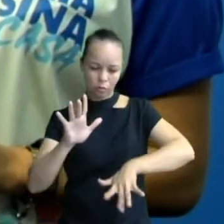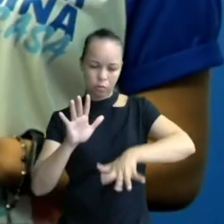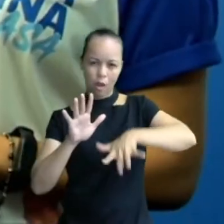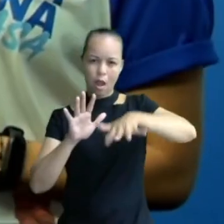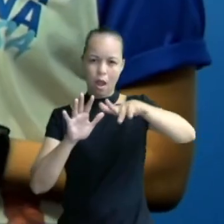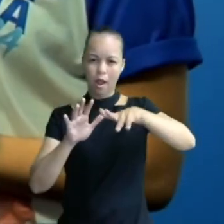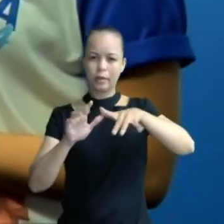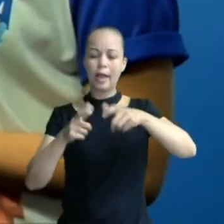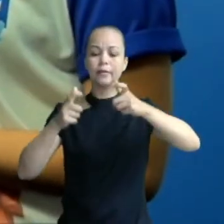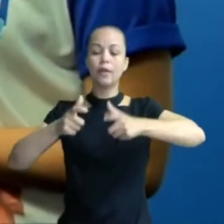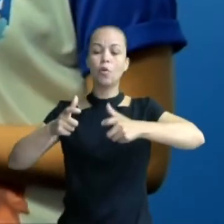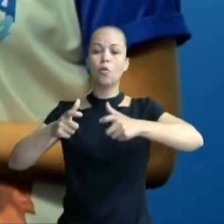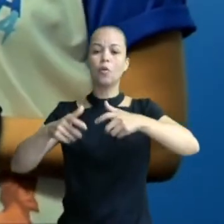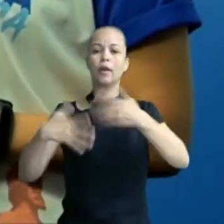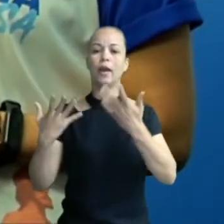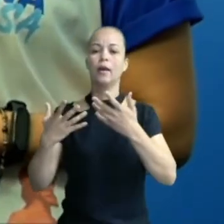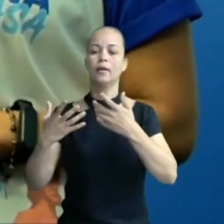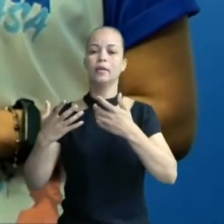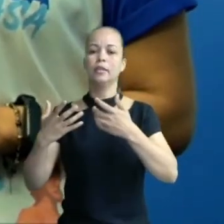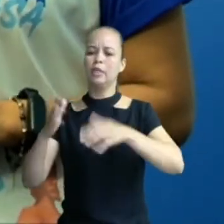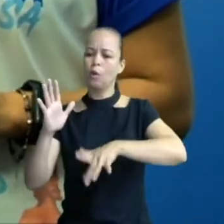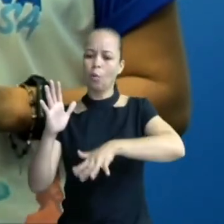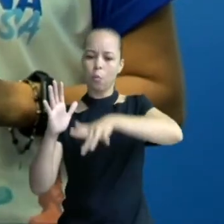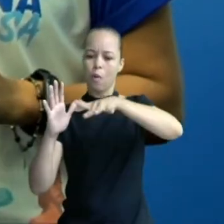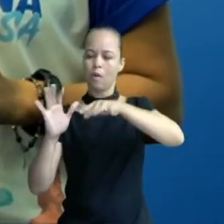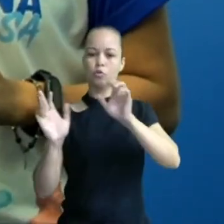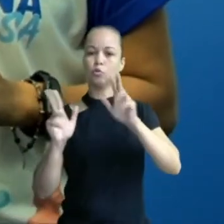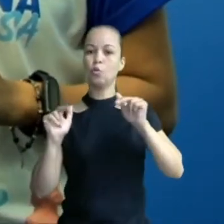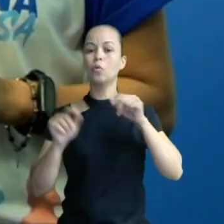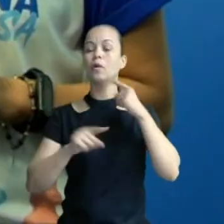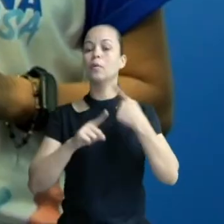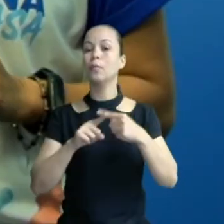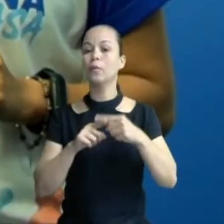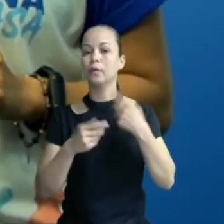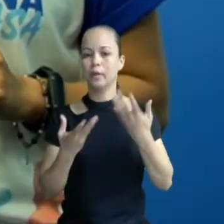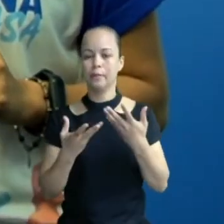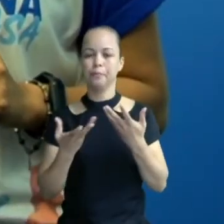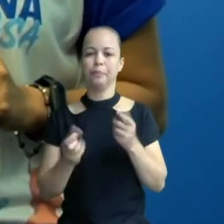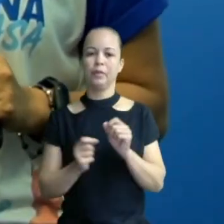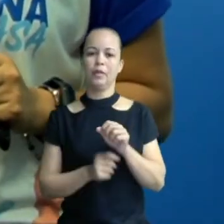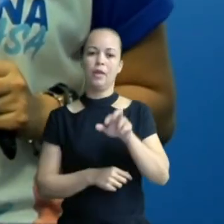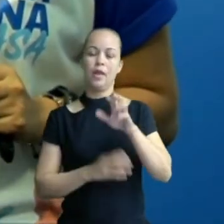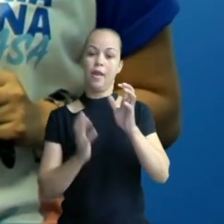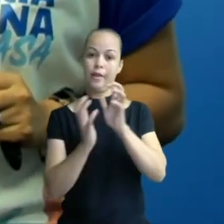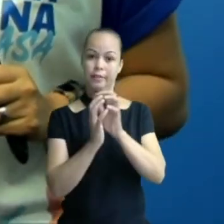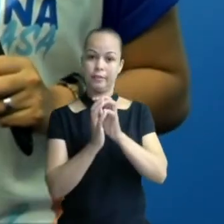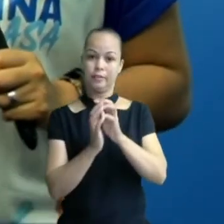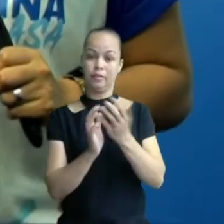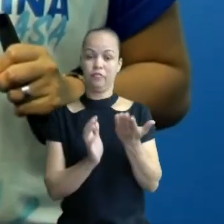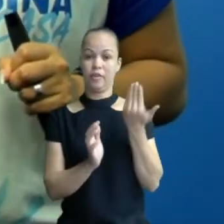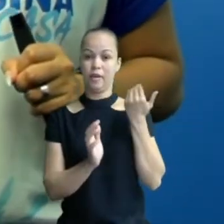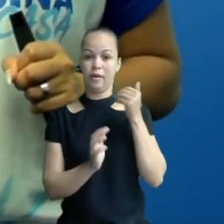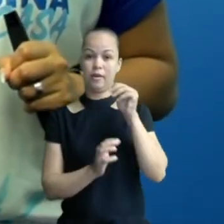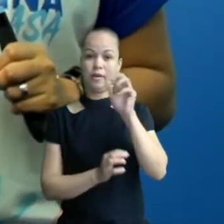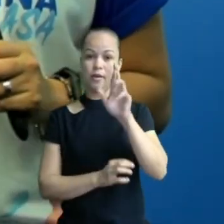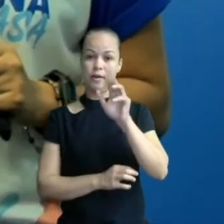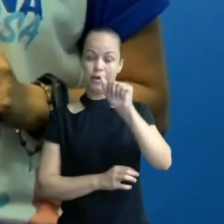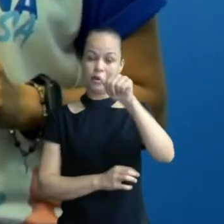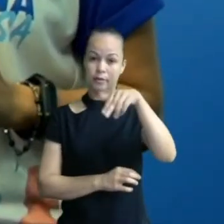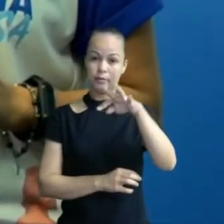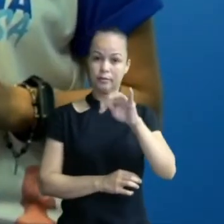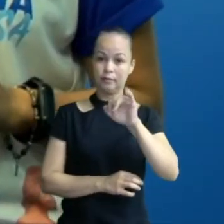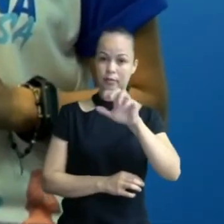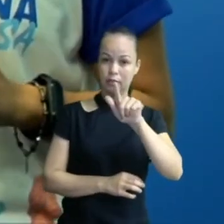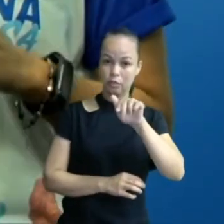assim, Recife Antigo. Por quê? Porque o processo, a arquitetura, a montagem de urbanização